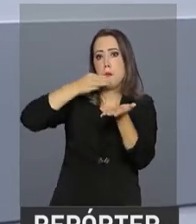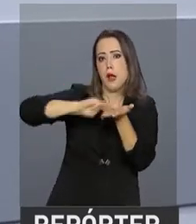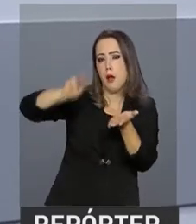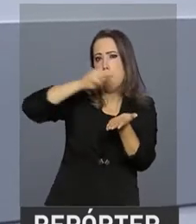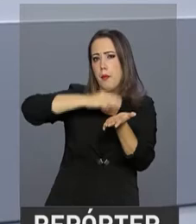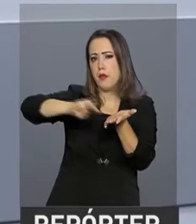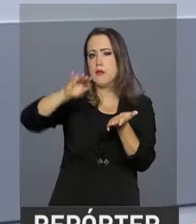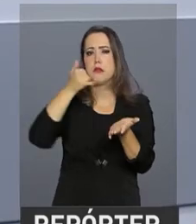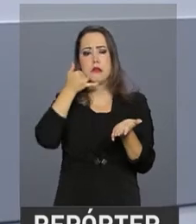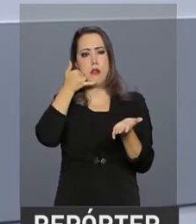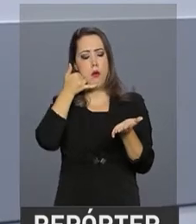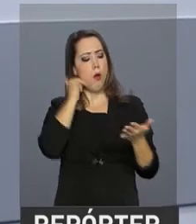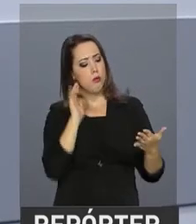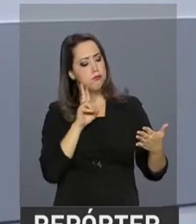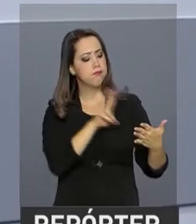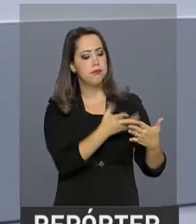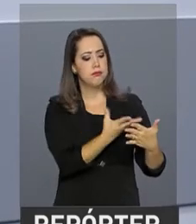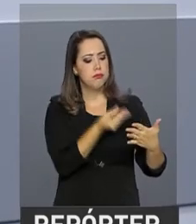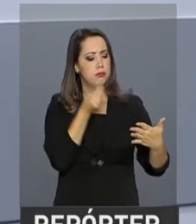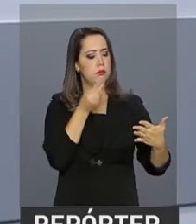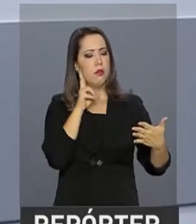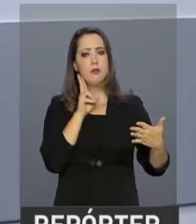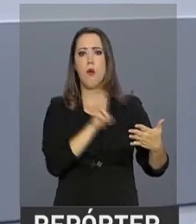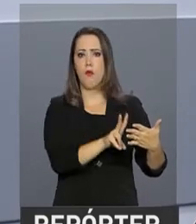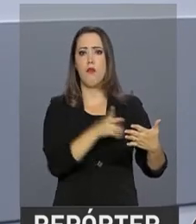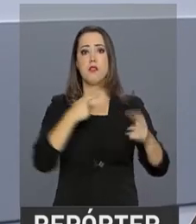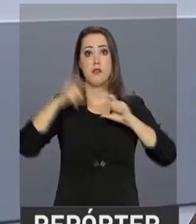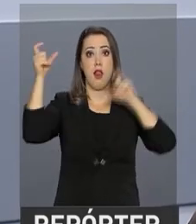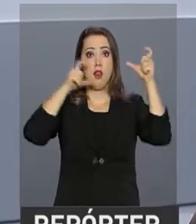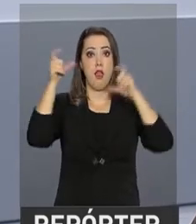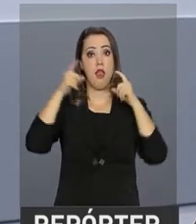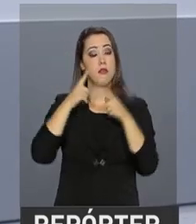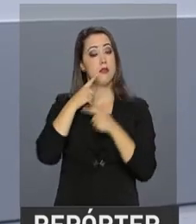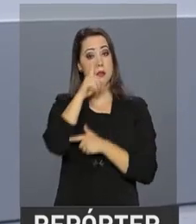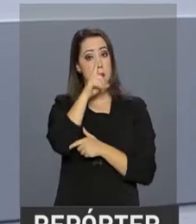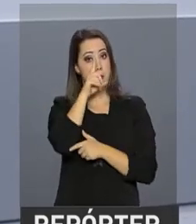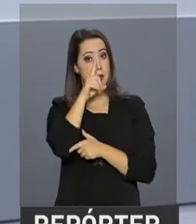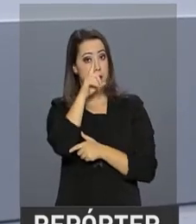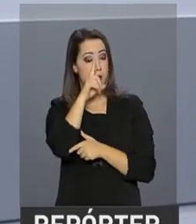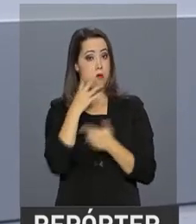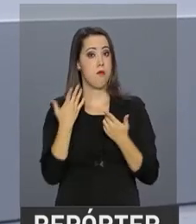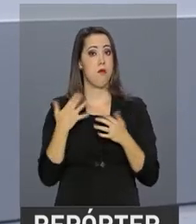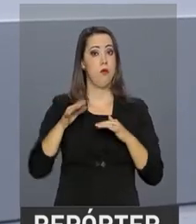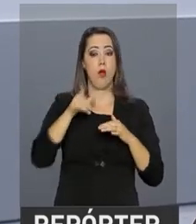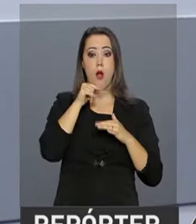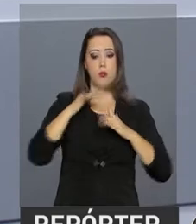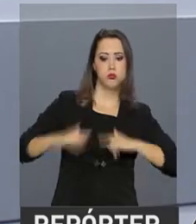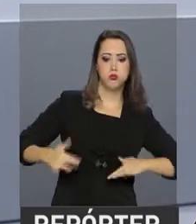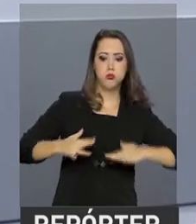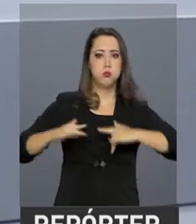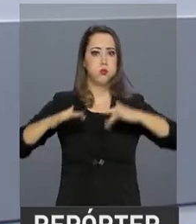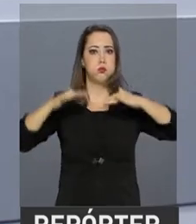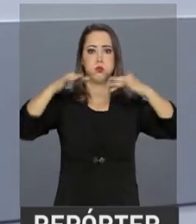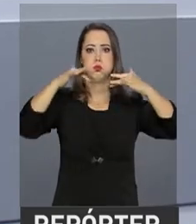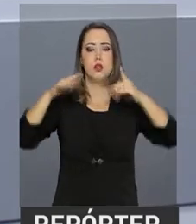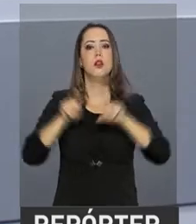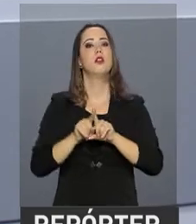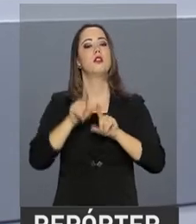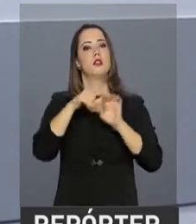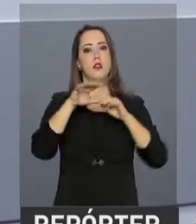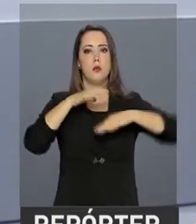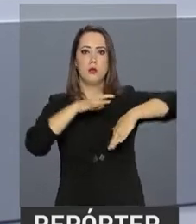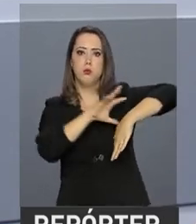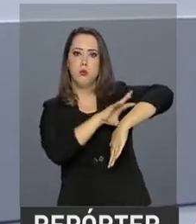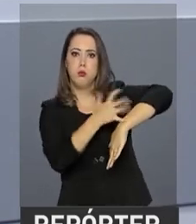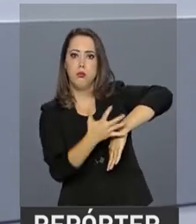via celular. Moradores de áreas de risco serão avisados sobre possibilidades de enchentes e também de deslizamentos.